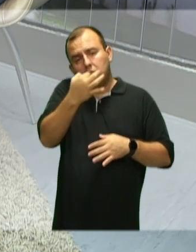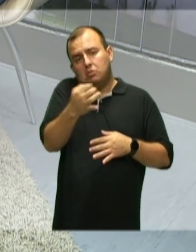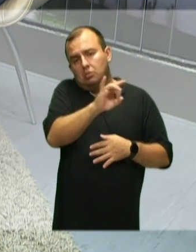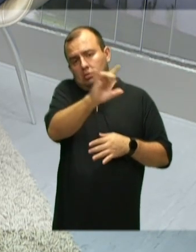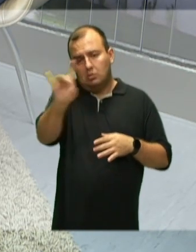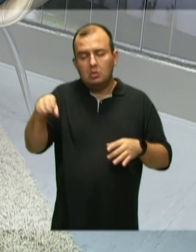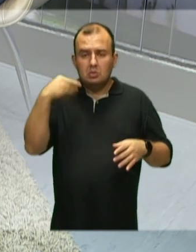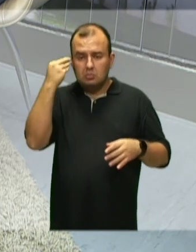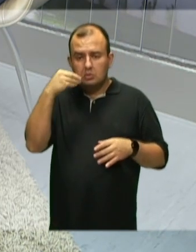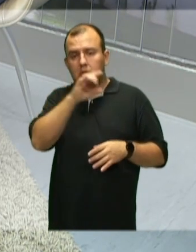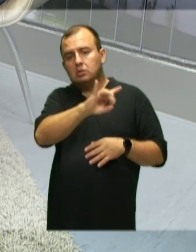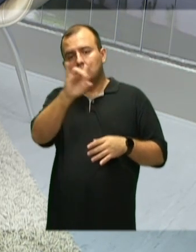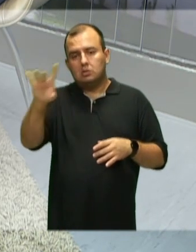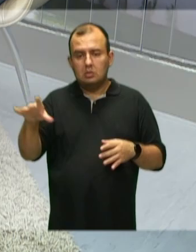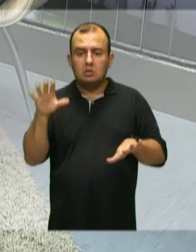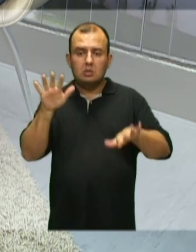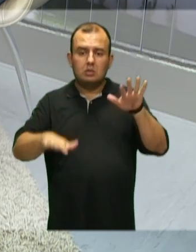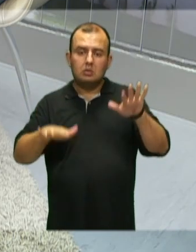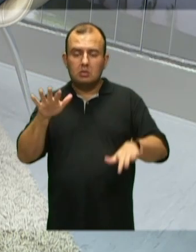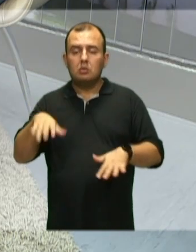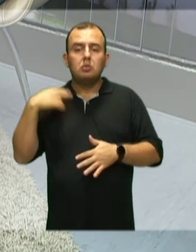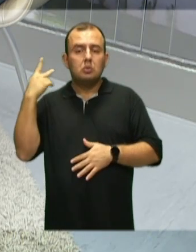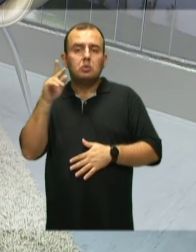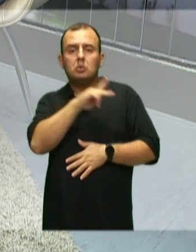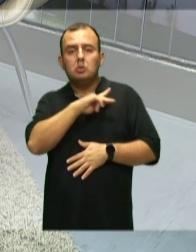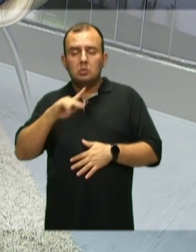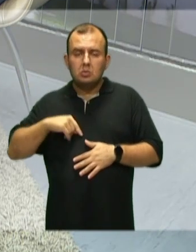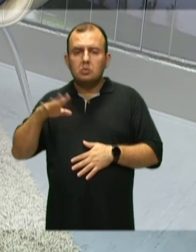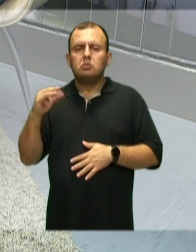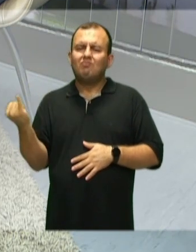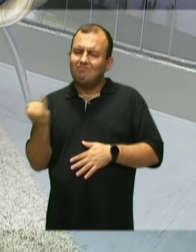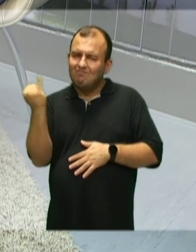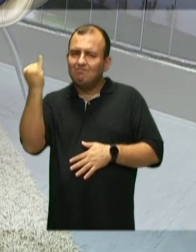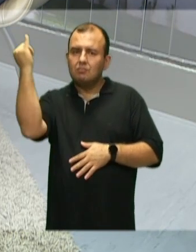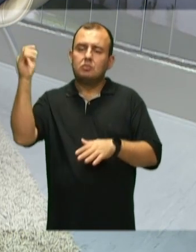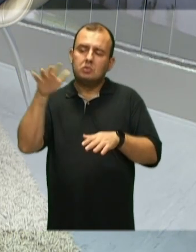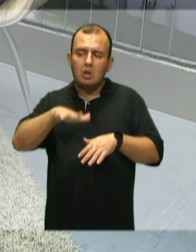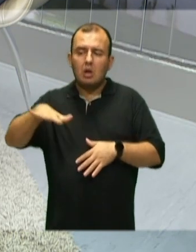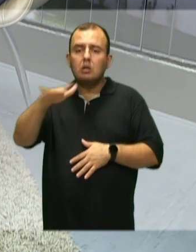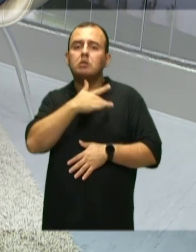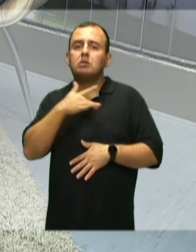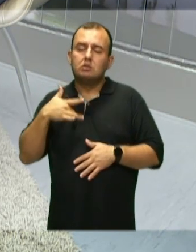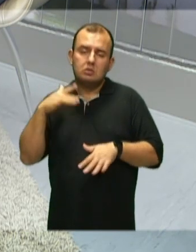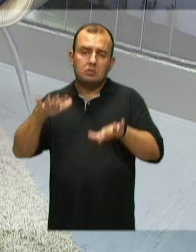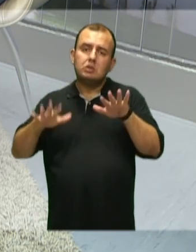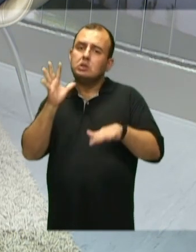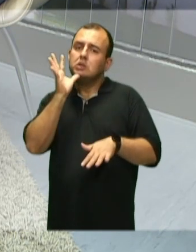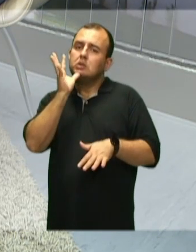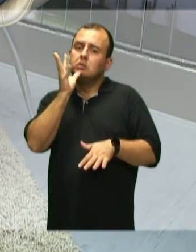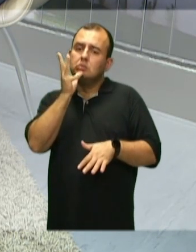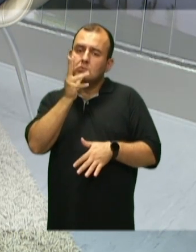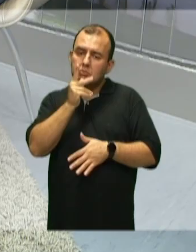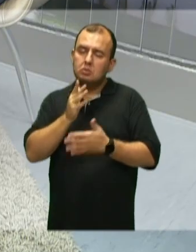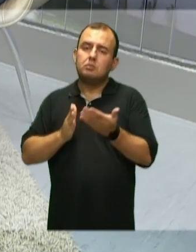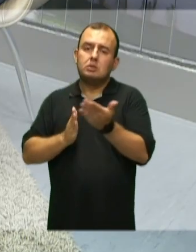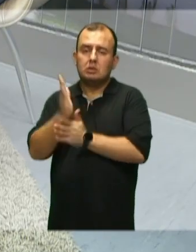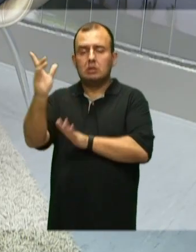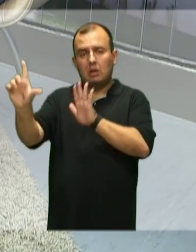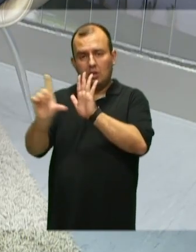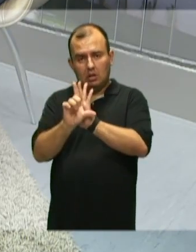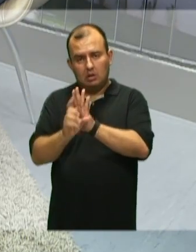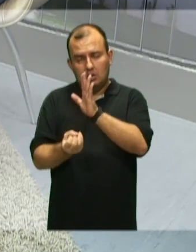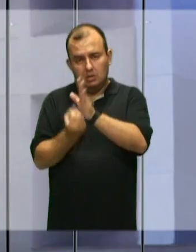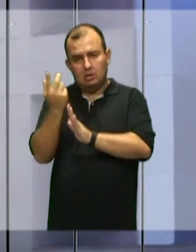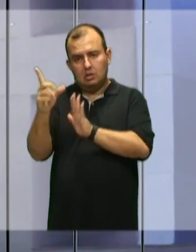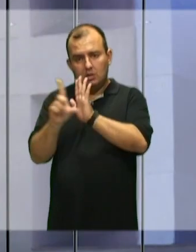experiência de cada um então às vezes uma política pública muito importante como saúde acaba demorando para entrar é em vigor para entrar e